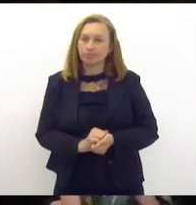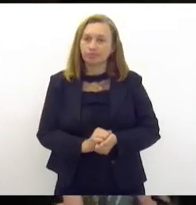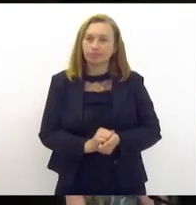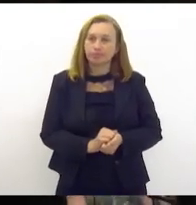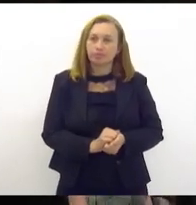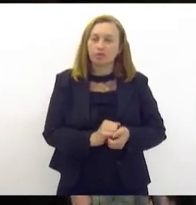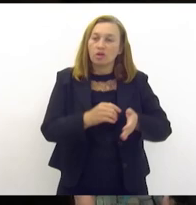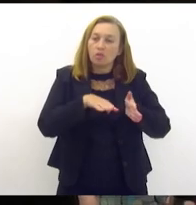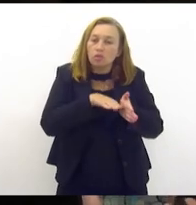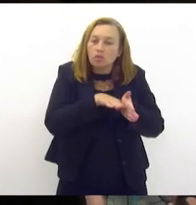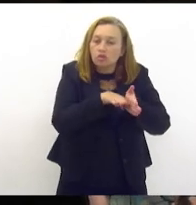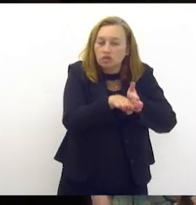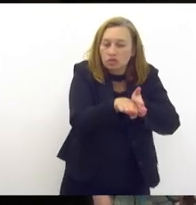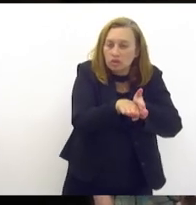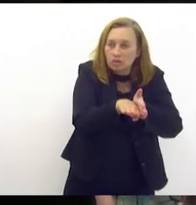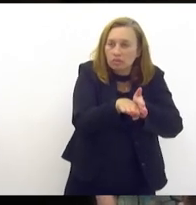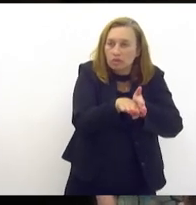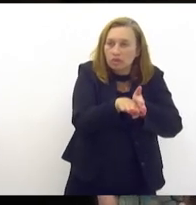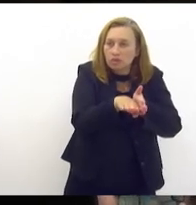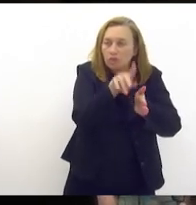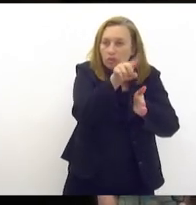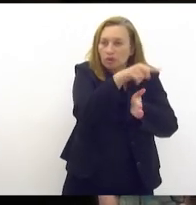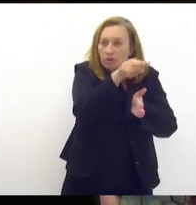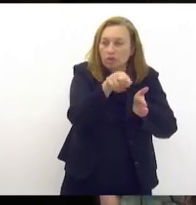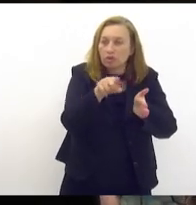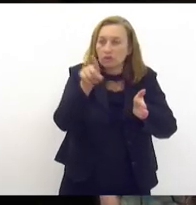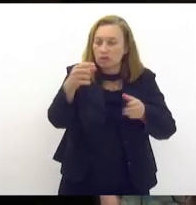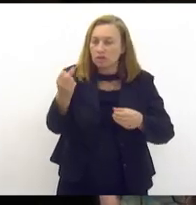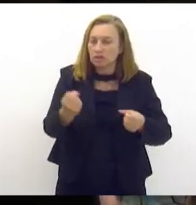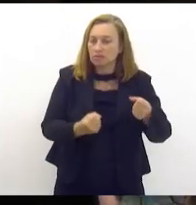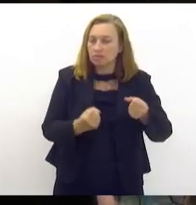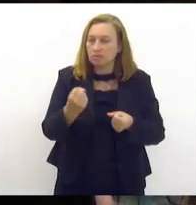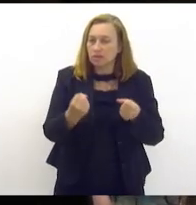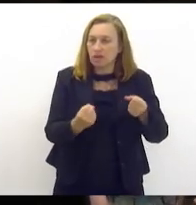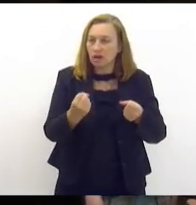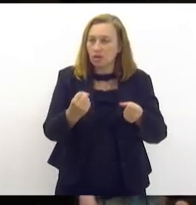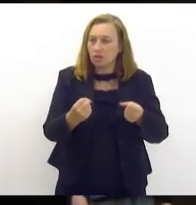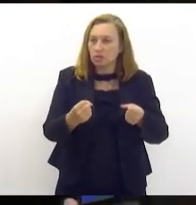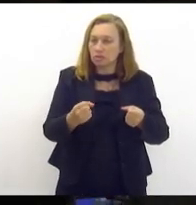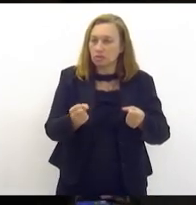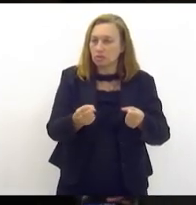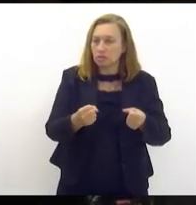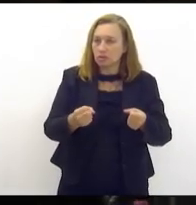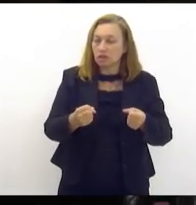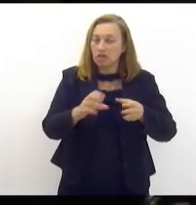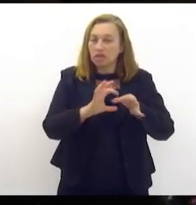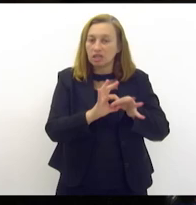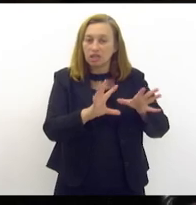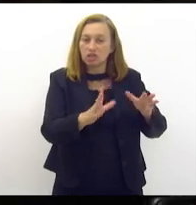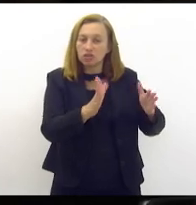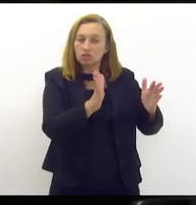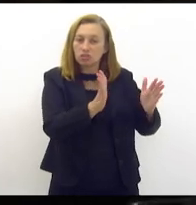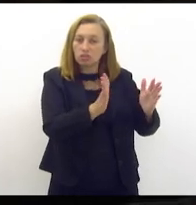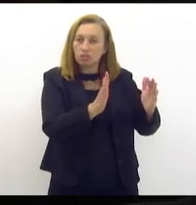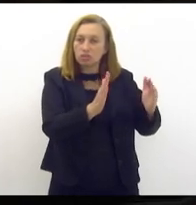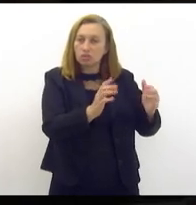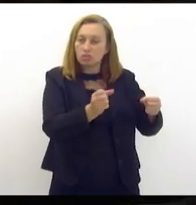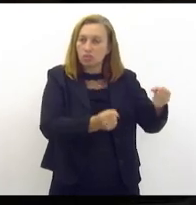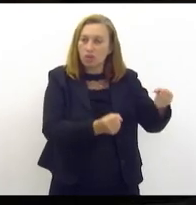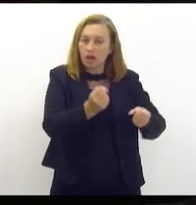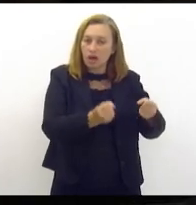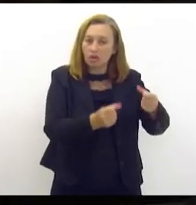Estacionamento proibido é quando você sai do automóvel, do seu carro, e deixa o carro naquela vaga ali que está